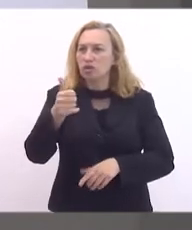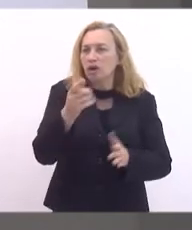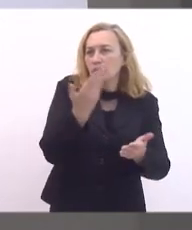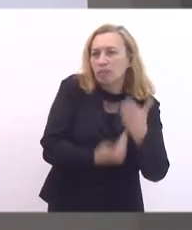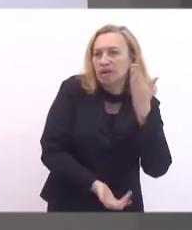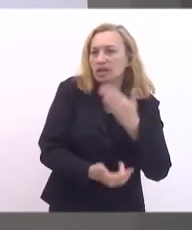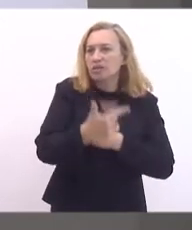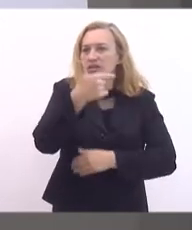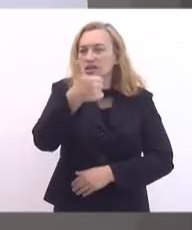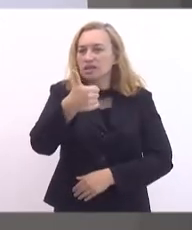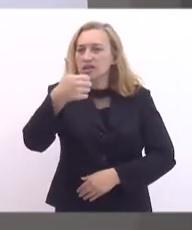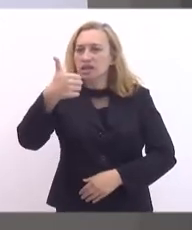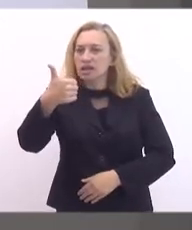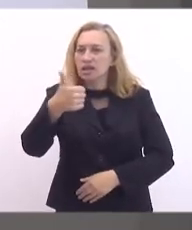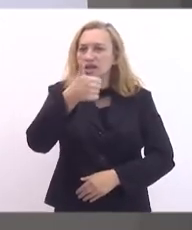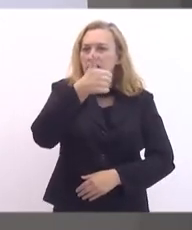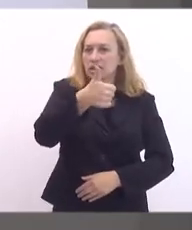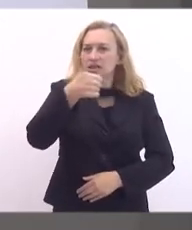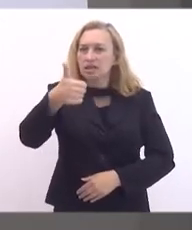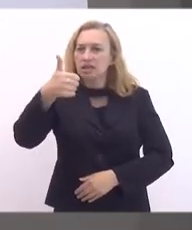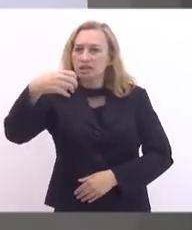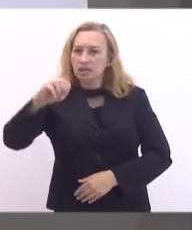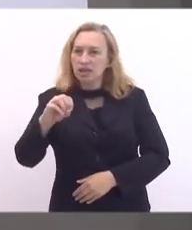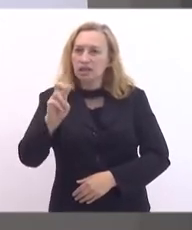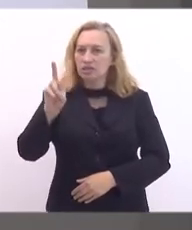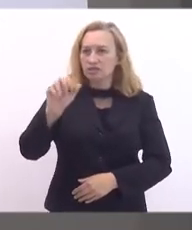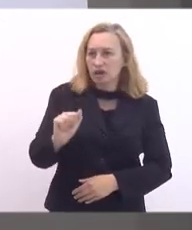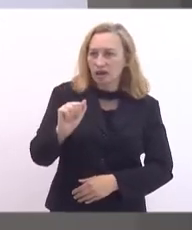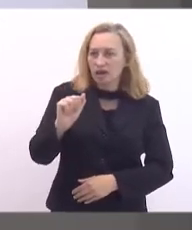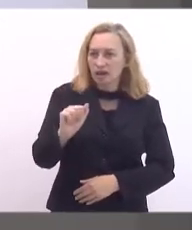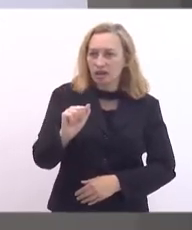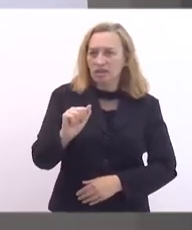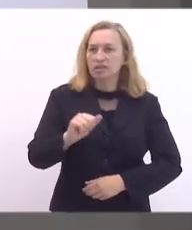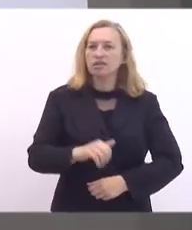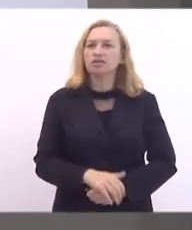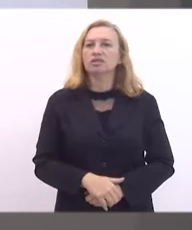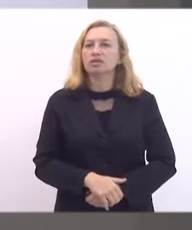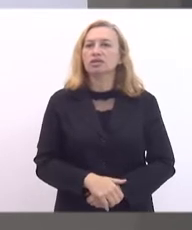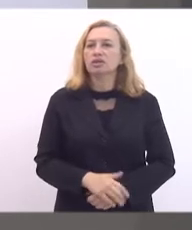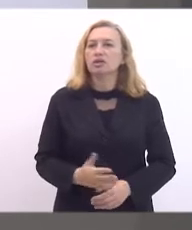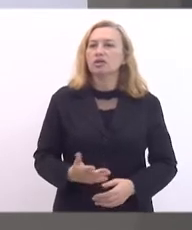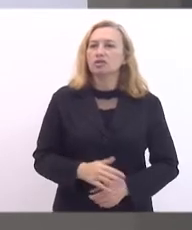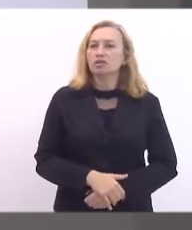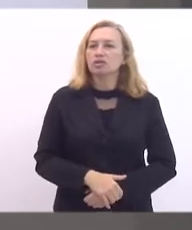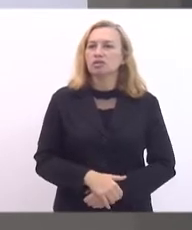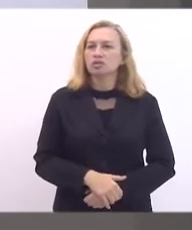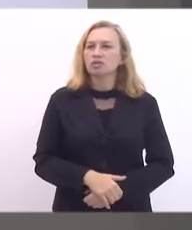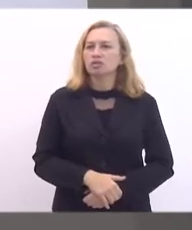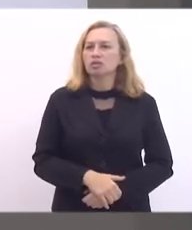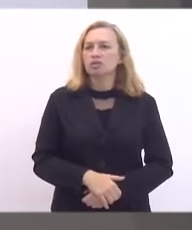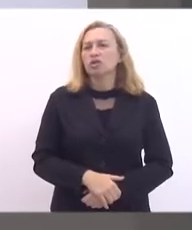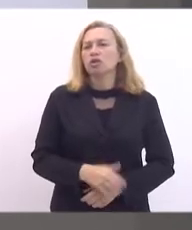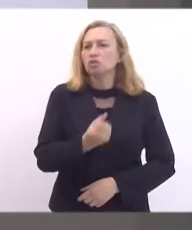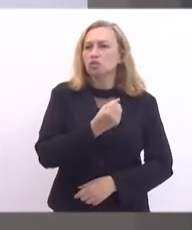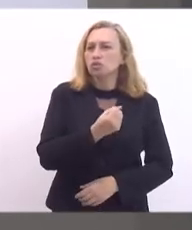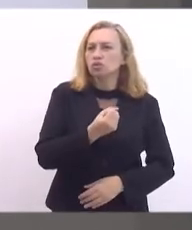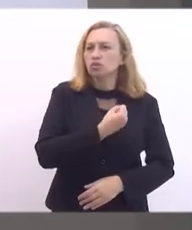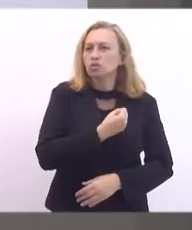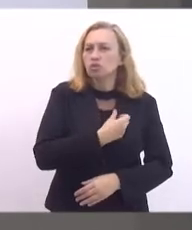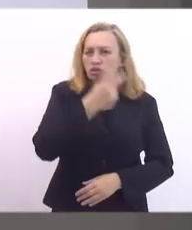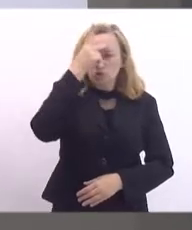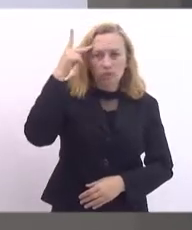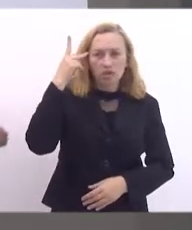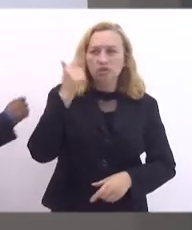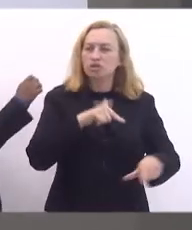vagas esse ano até Março a gente já gerou 95 vagas o que dá um estoque né o número de pessoas